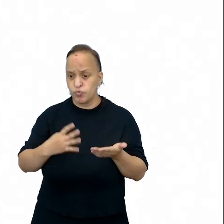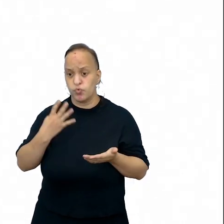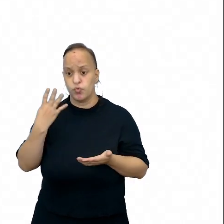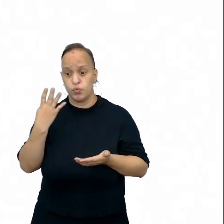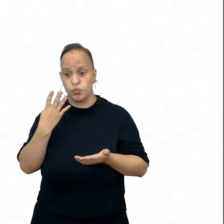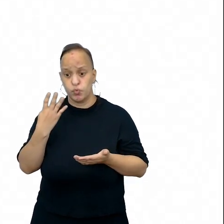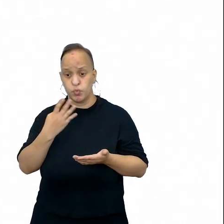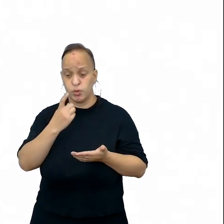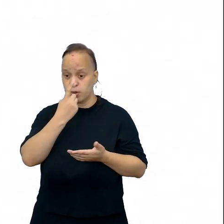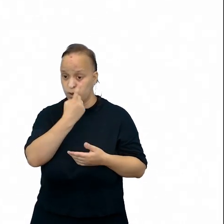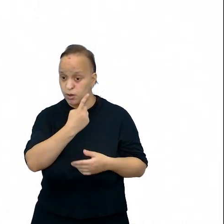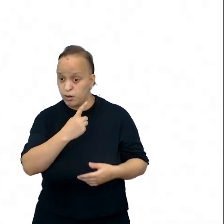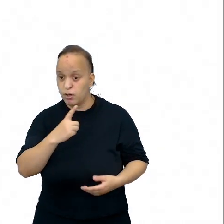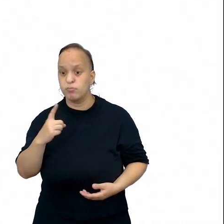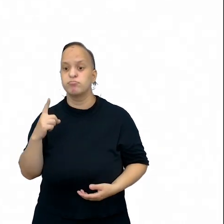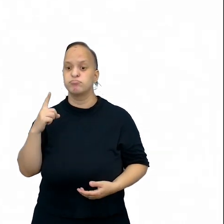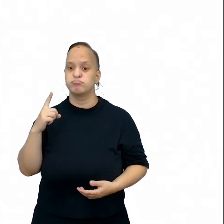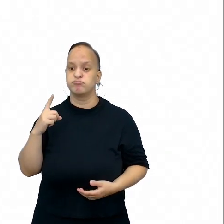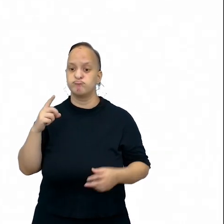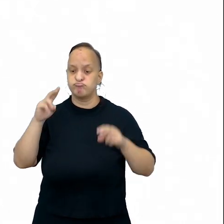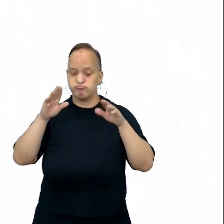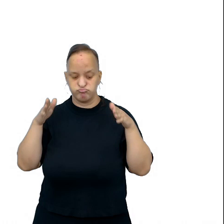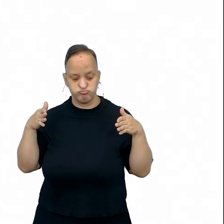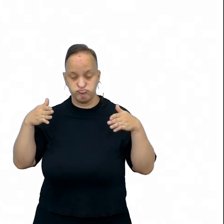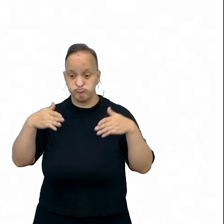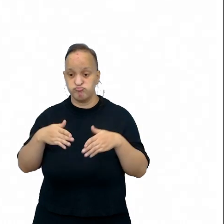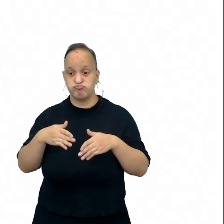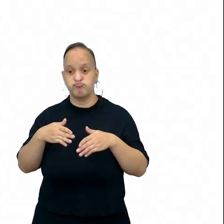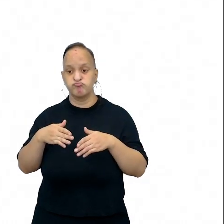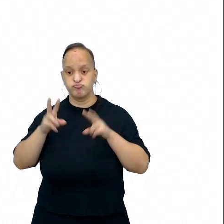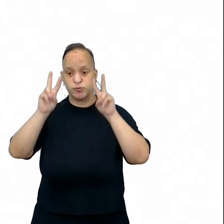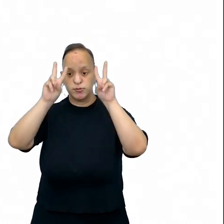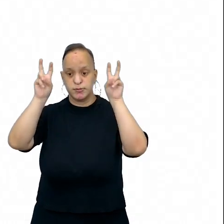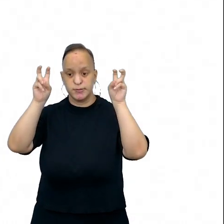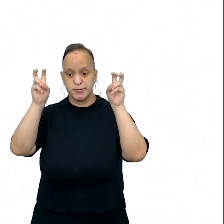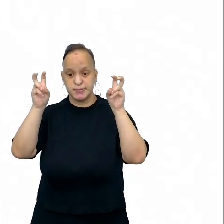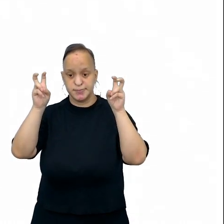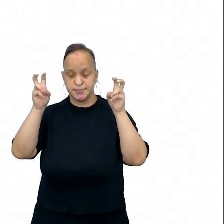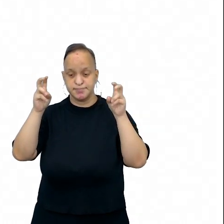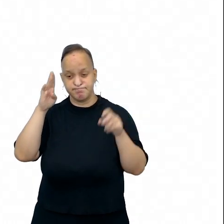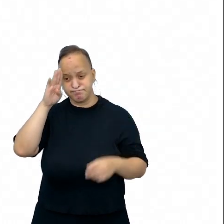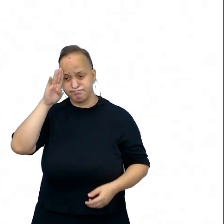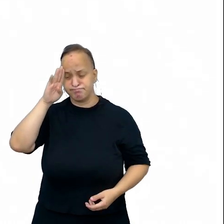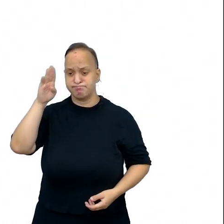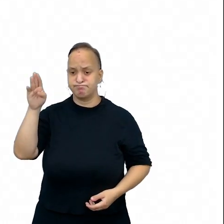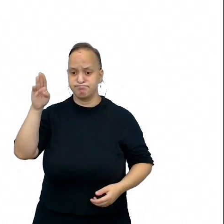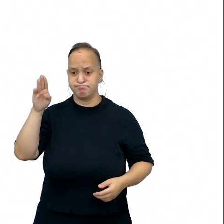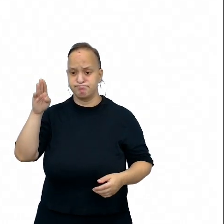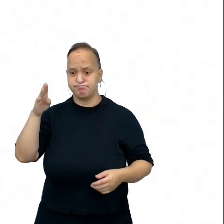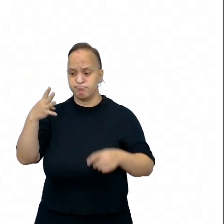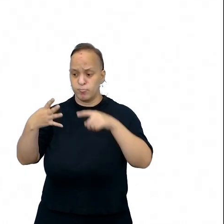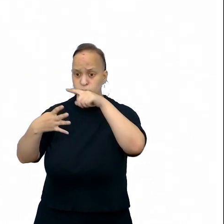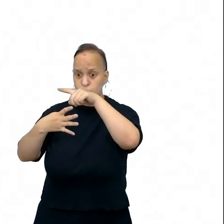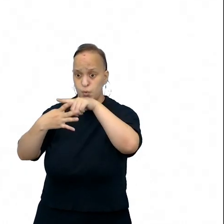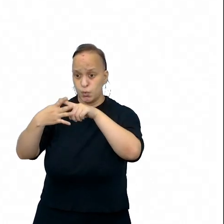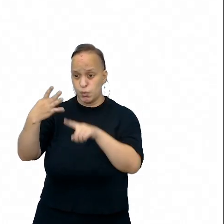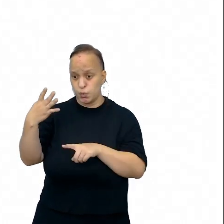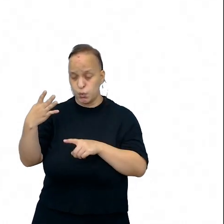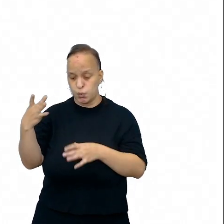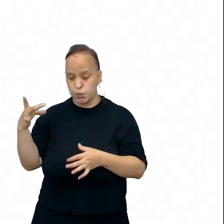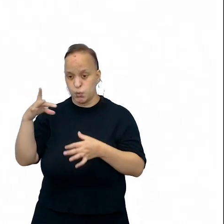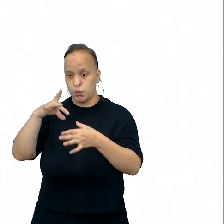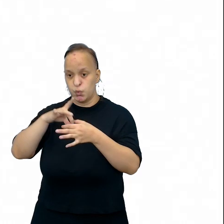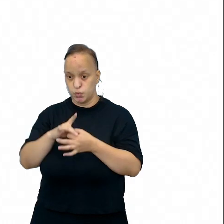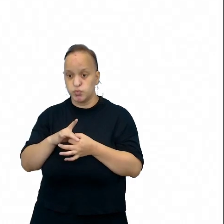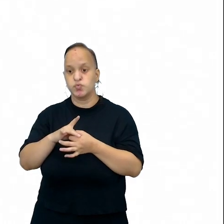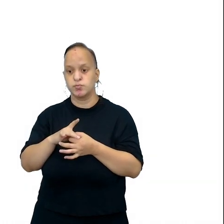né, desse tema central letramento, né, onde nós tivemos todo esse conjunto dos 4 eixos da língua